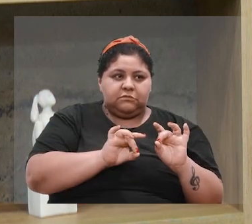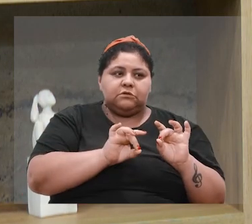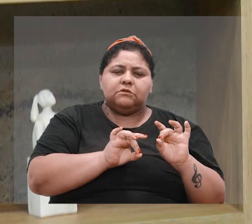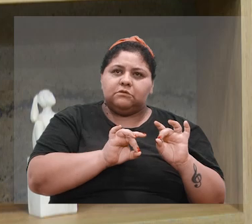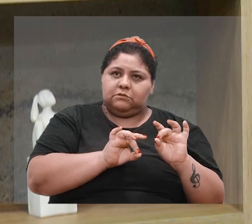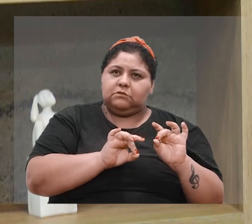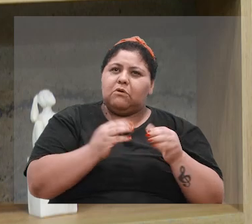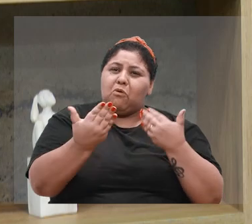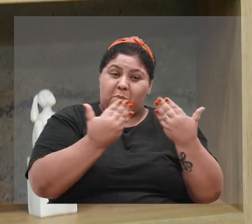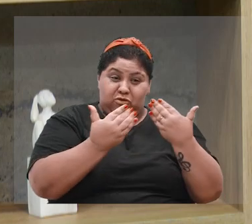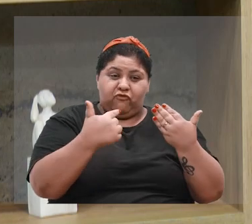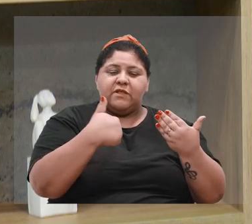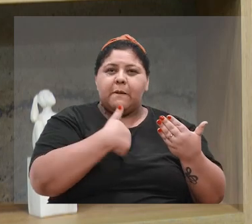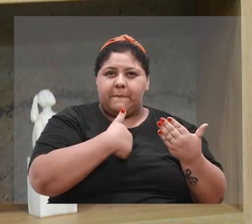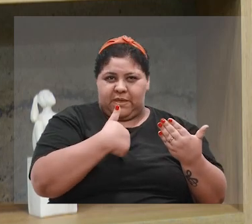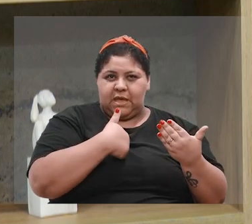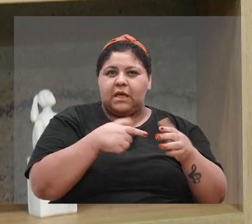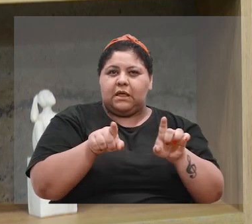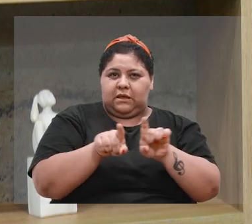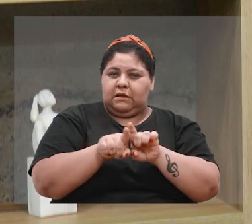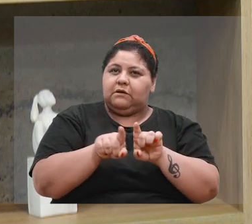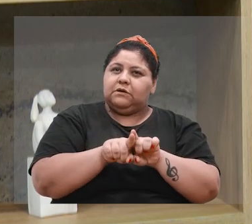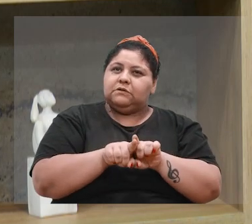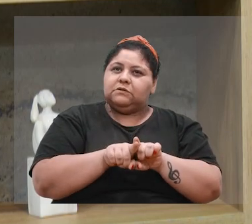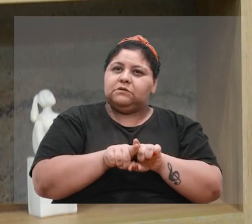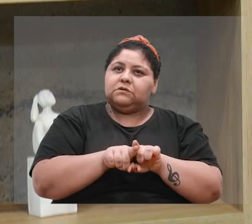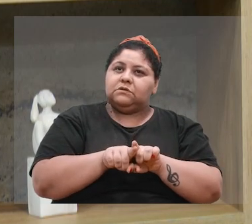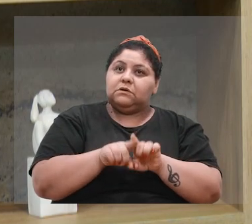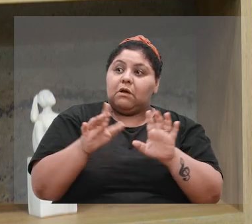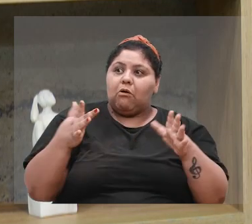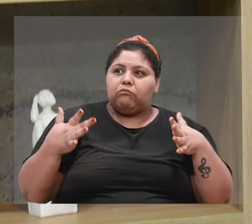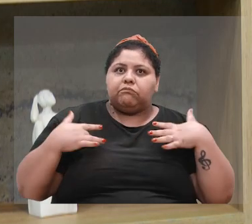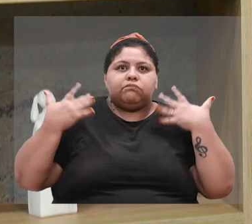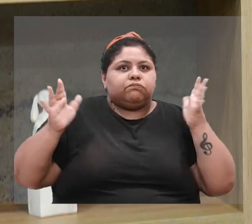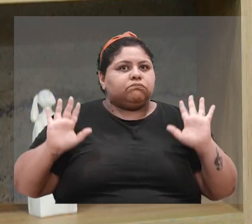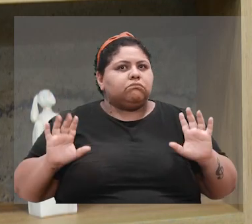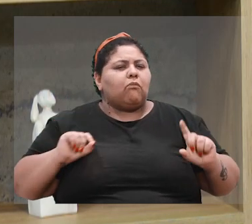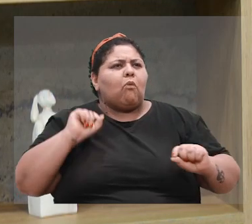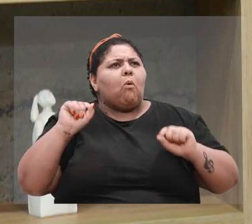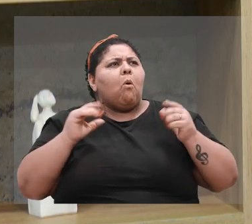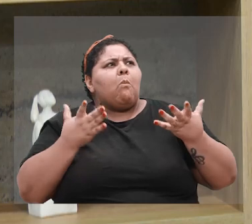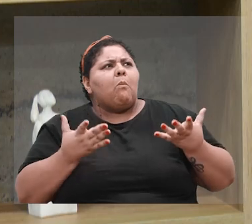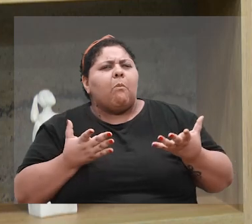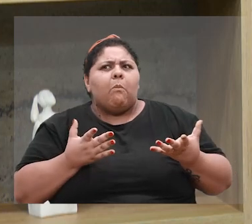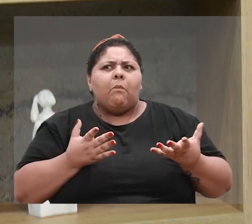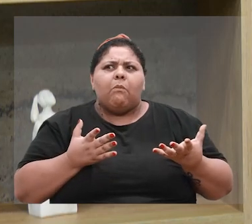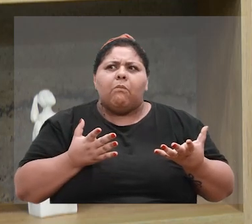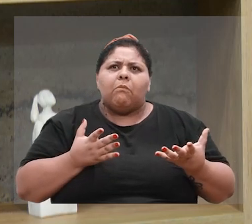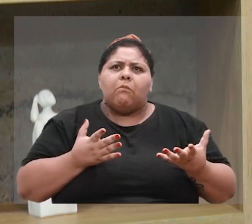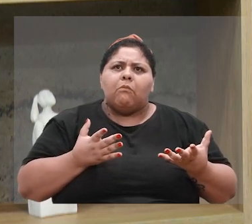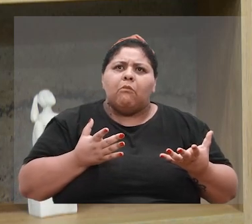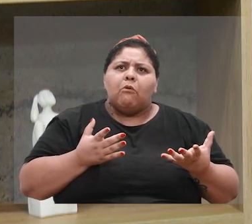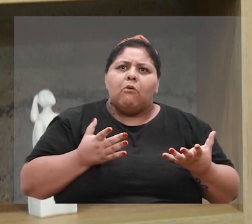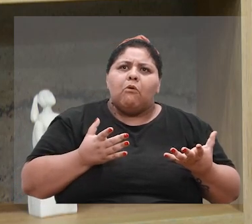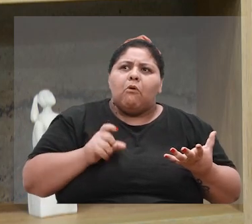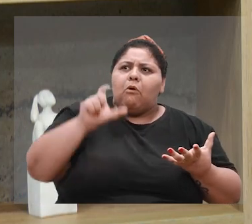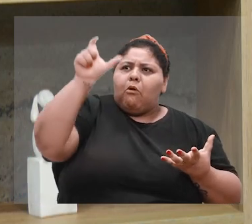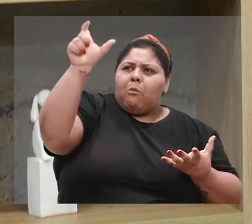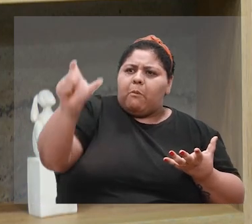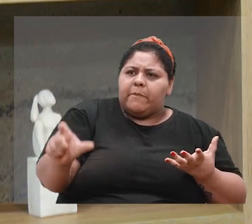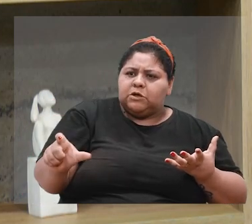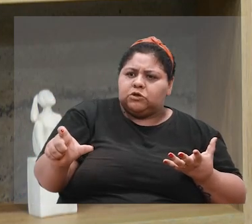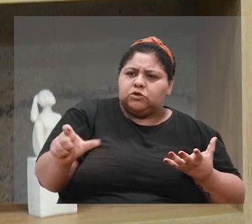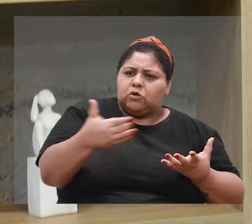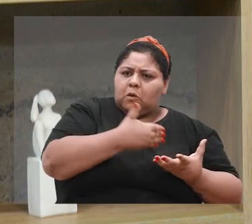eu até me surpreendi. Como é que um agente público faz uma mudança